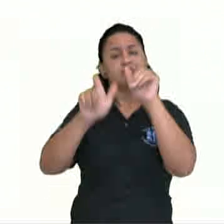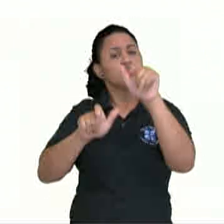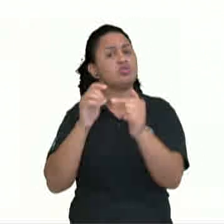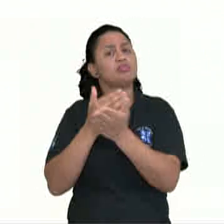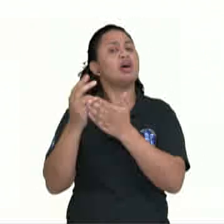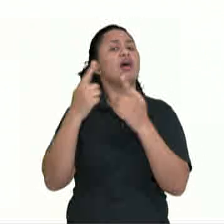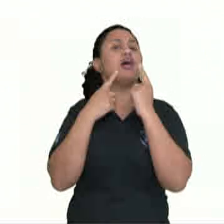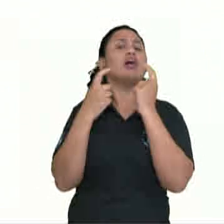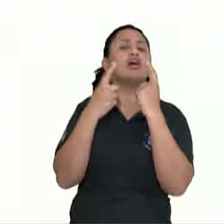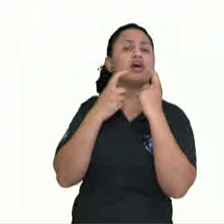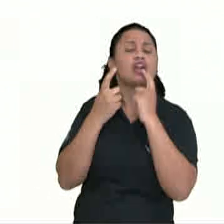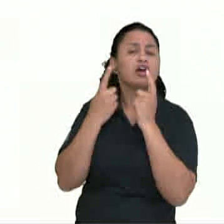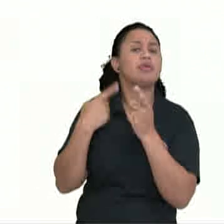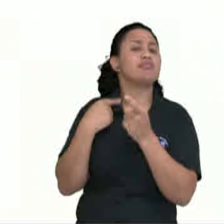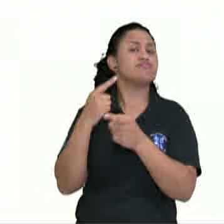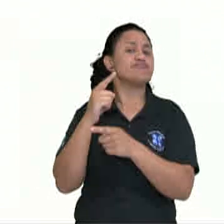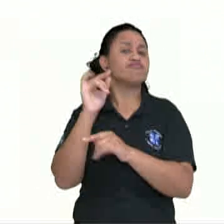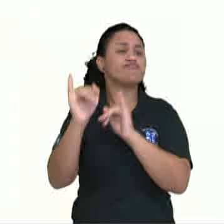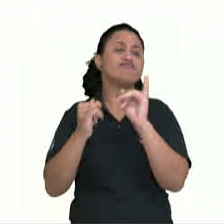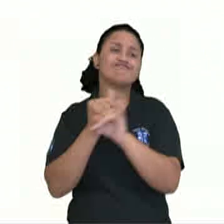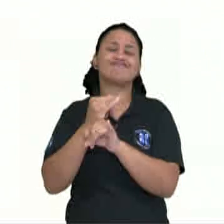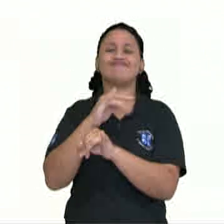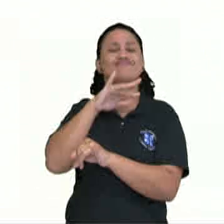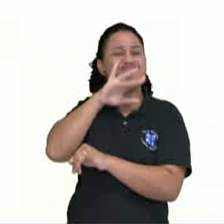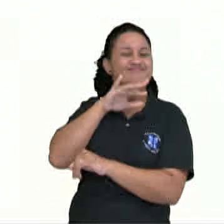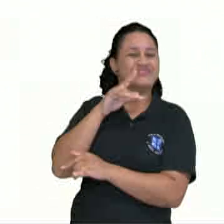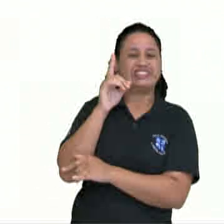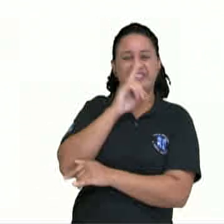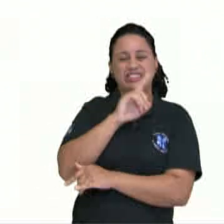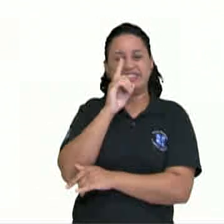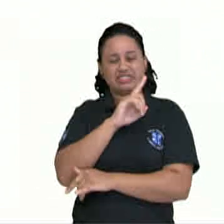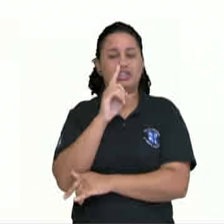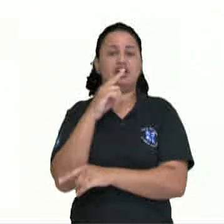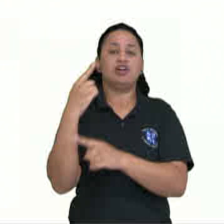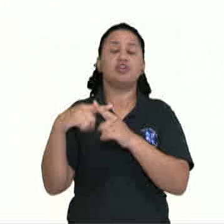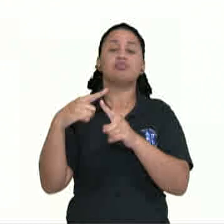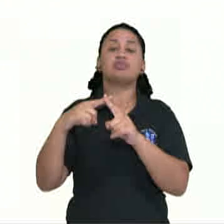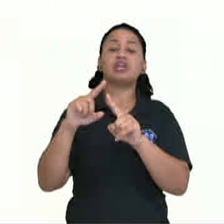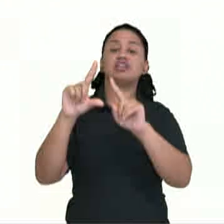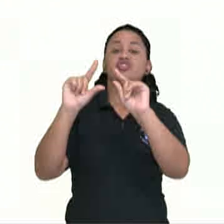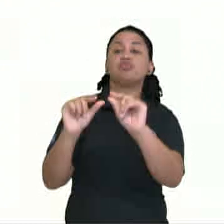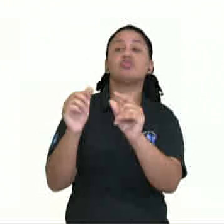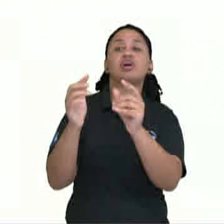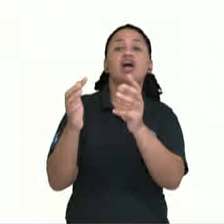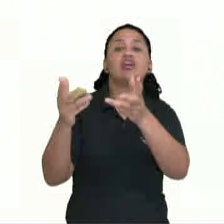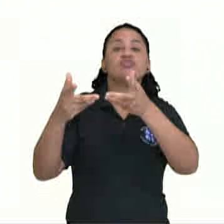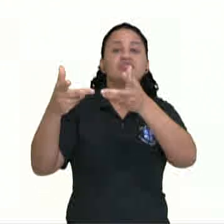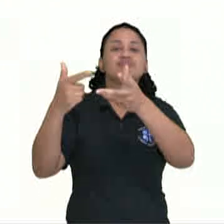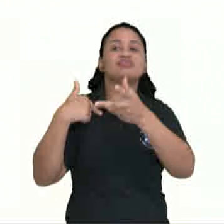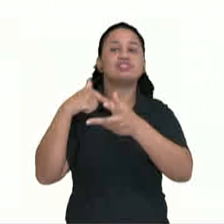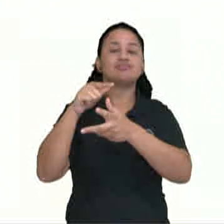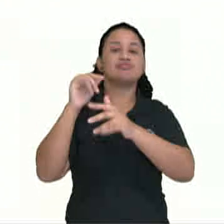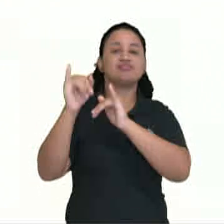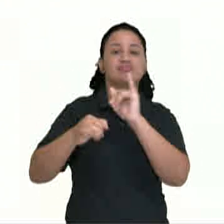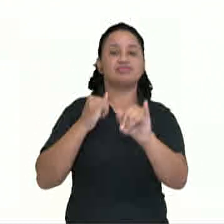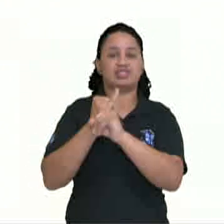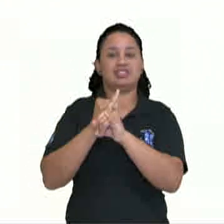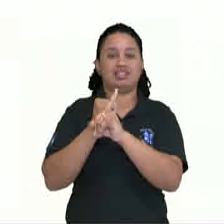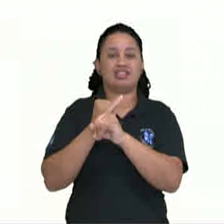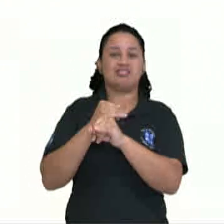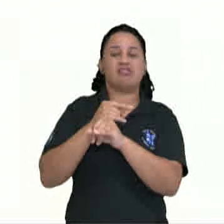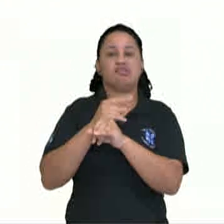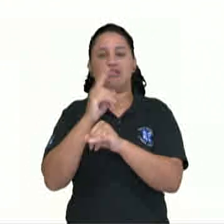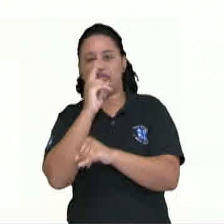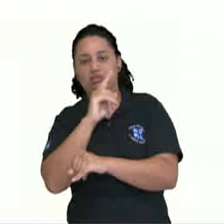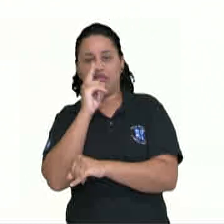dos serviços oferecidos pelas operadoras, uma vez que houve diminuição na velocidade e aumento na